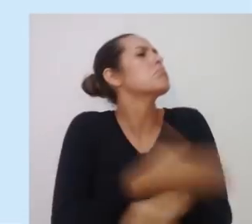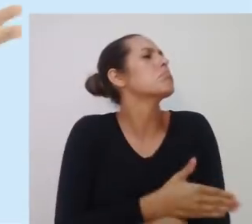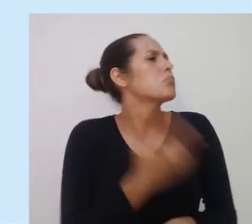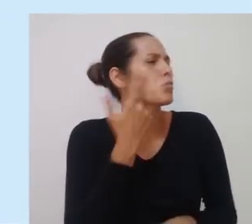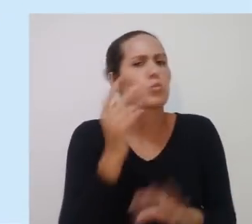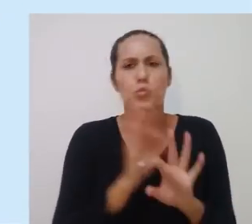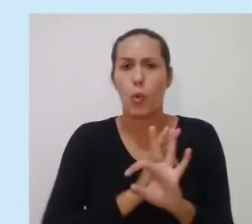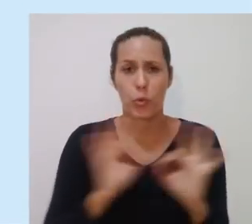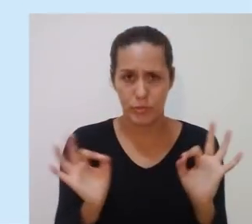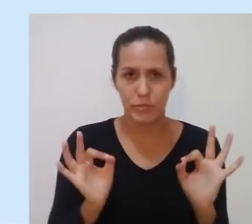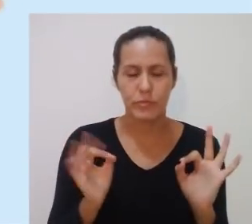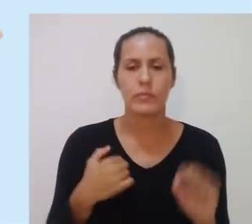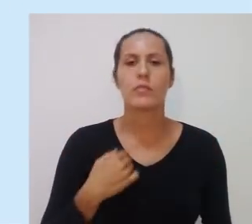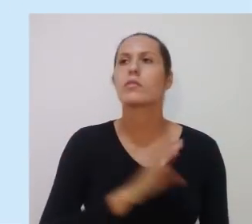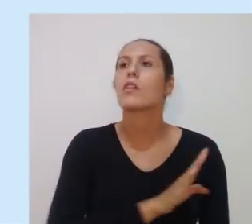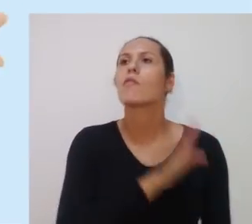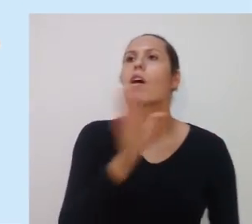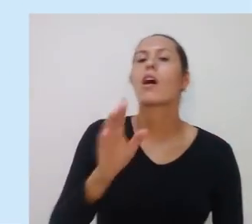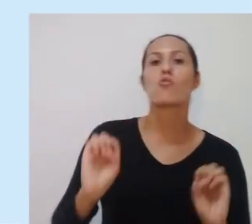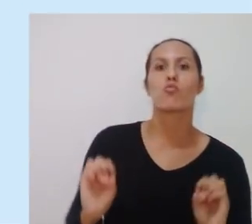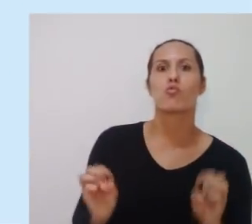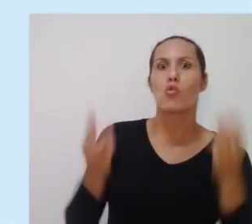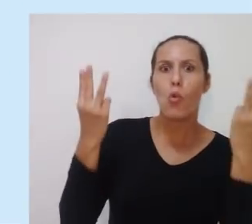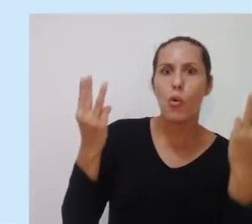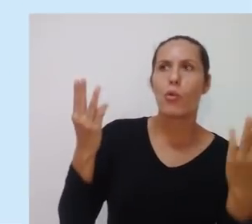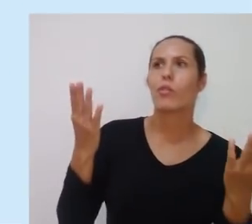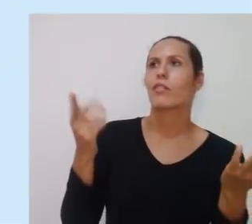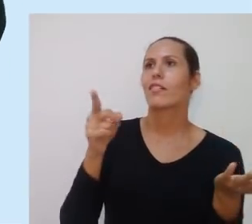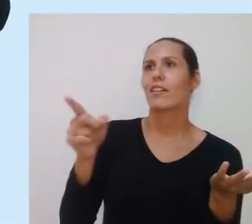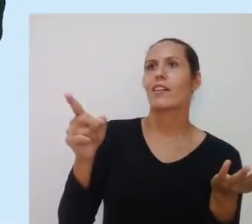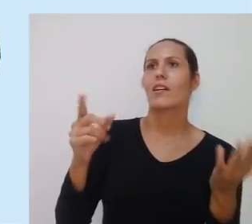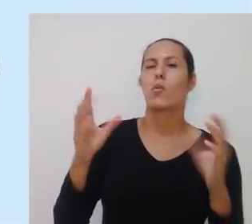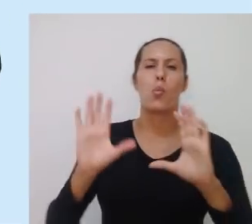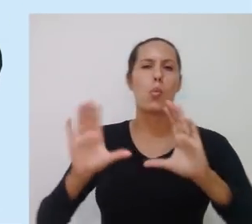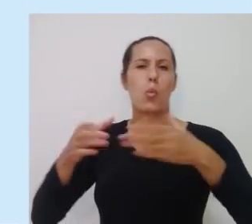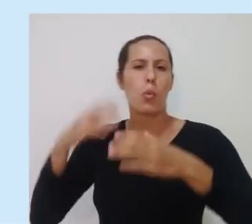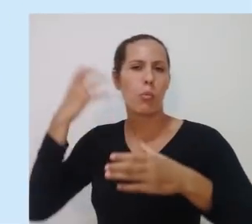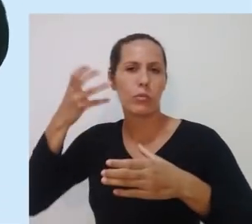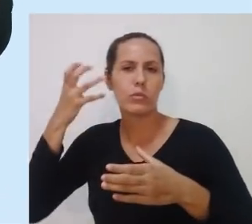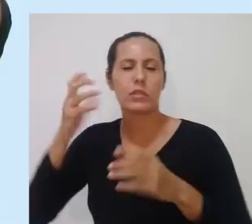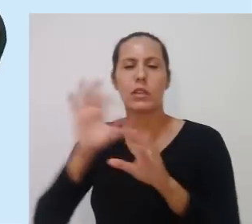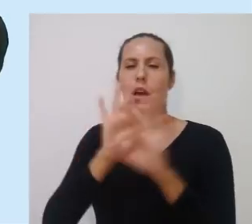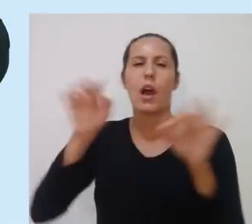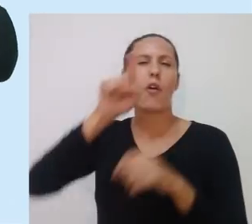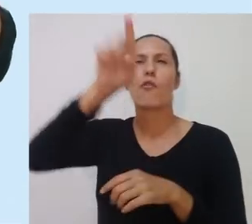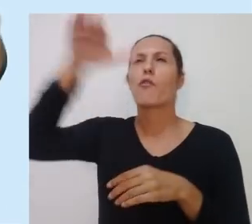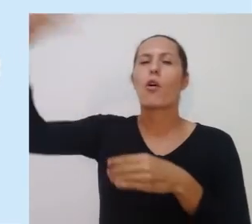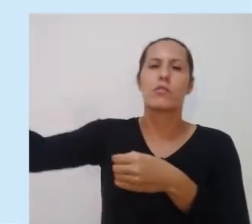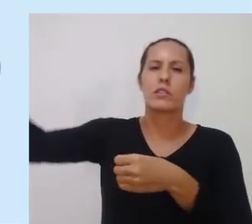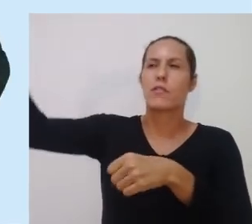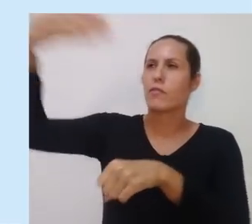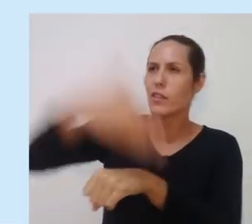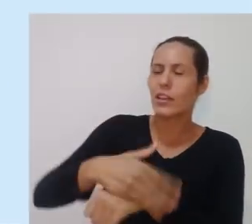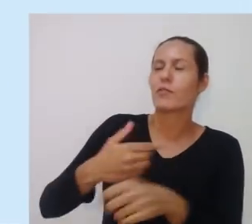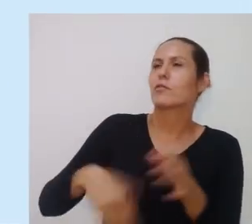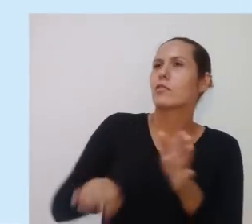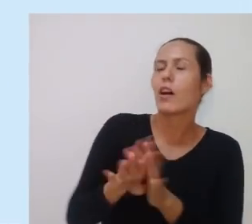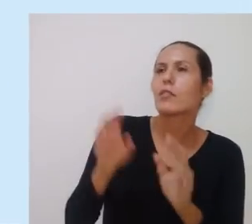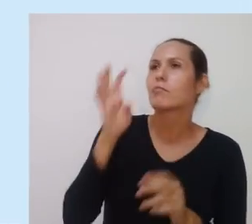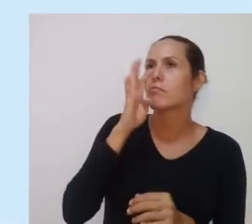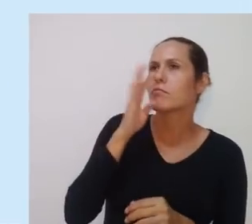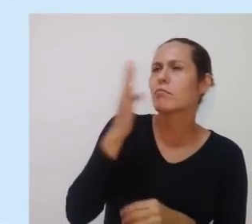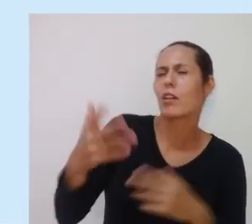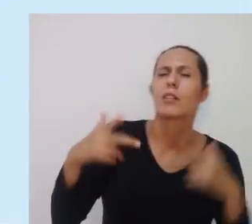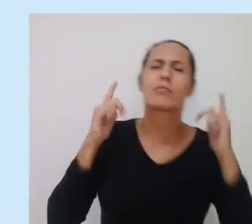filme. Beleza, tá ótimo isso. Qual é o problema? Você vai a um show, aquela banda que é de fora, vem tocar